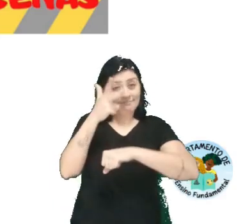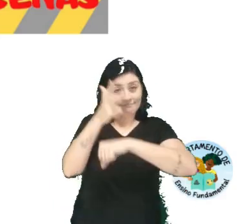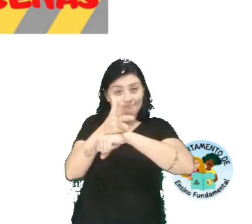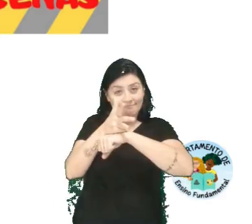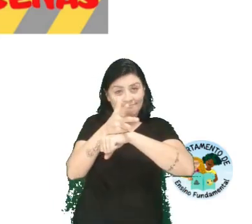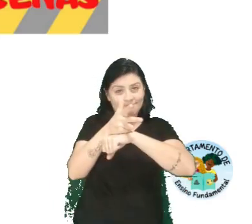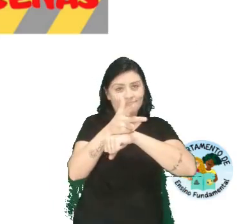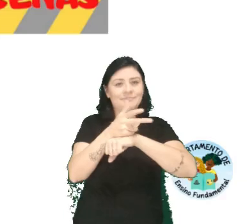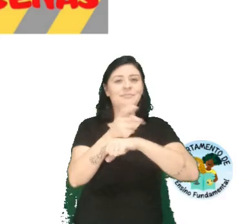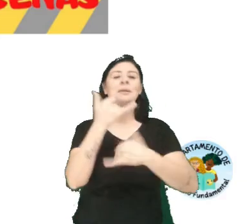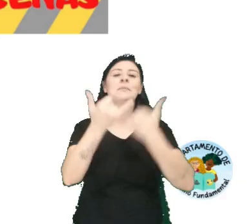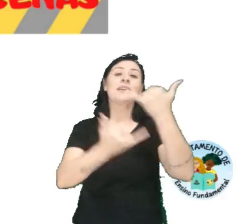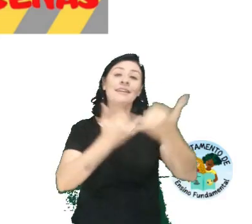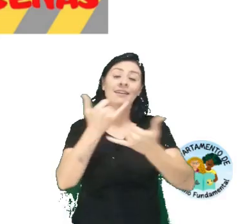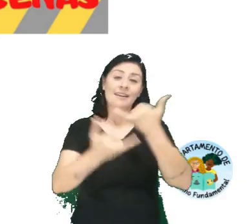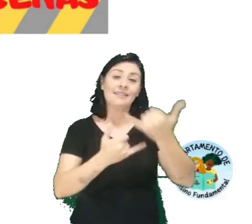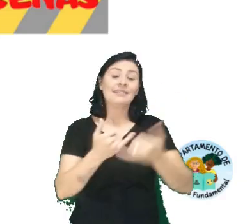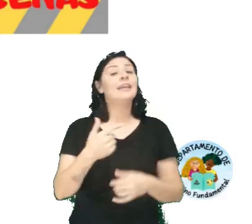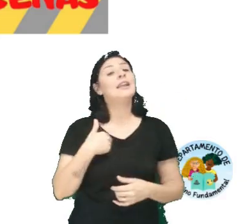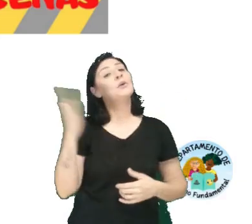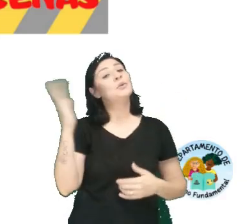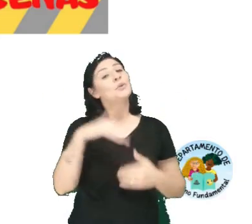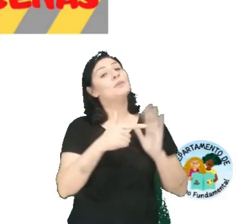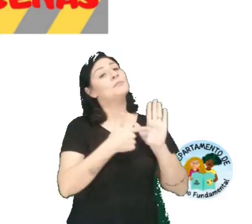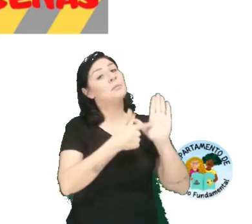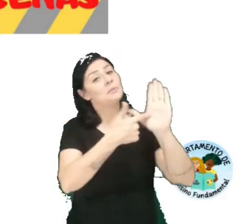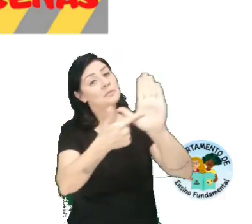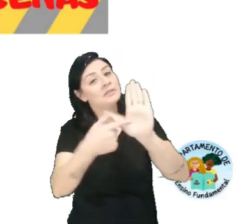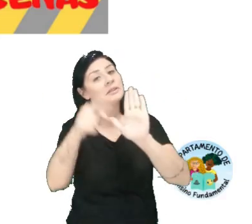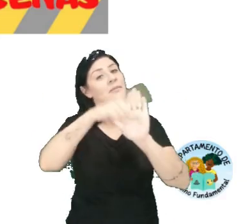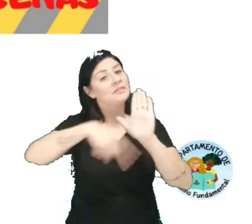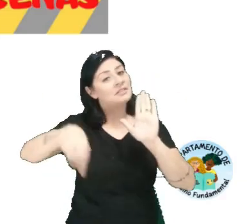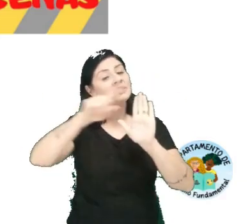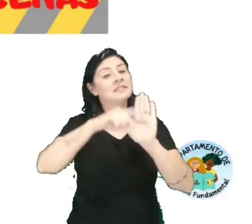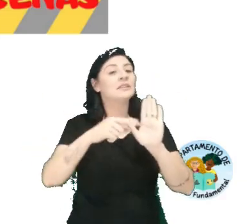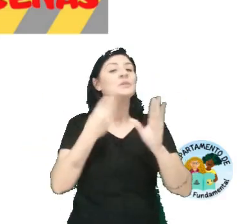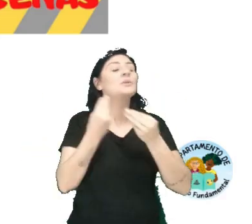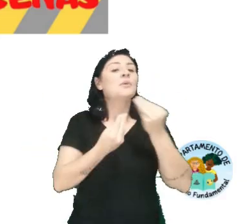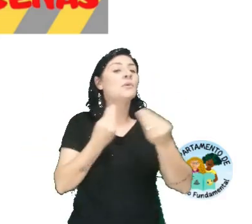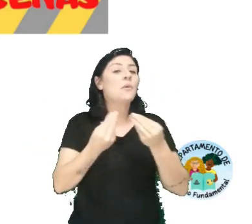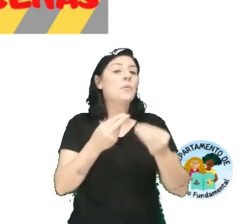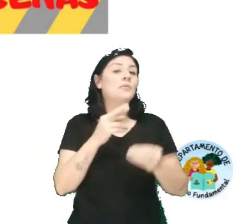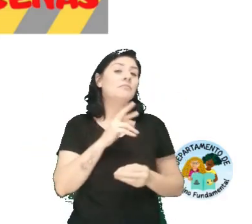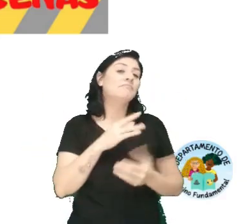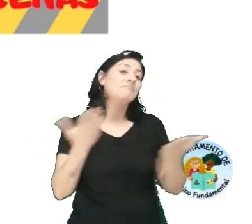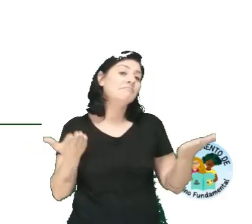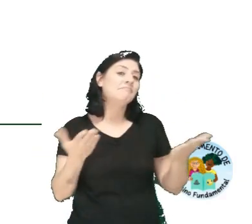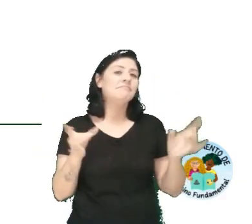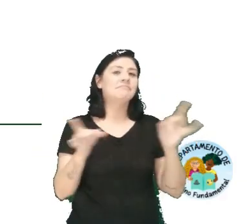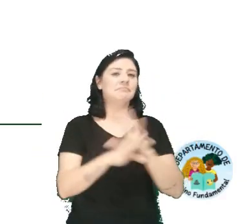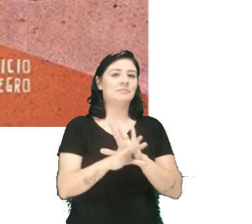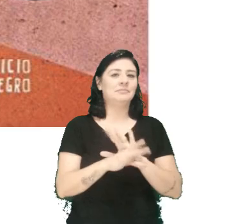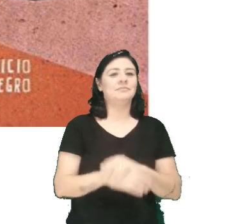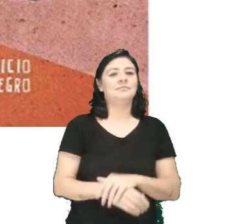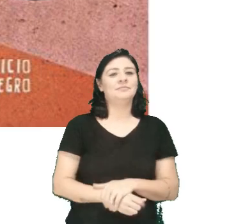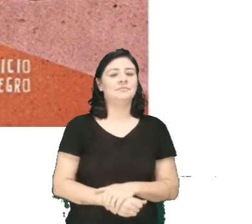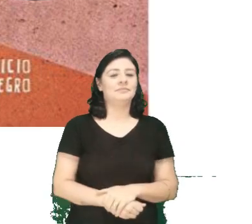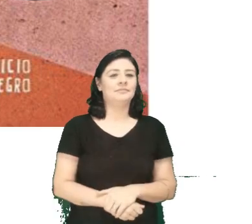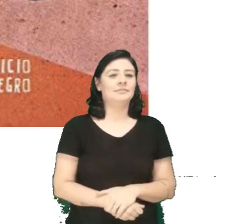brincadeira e aí eu trouxe aqui para compartilhar com vocês como que ficou o resultado.